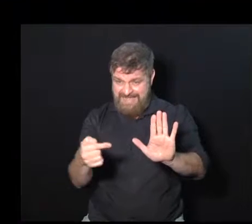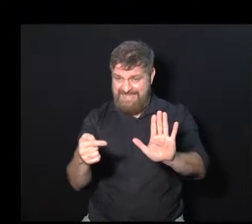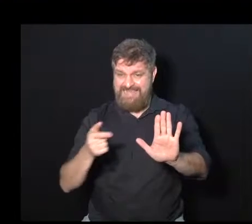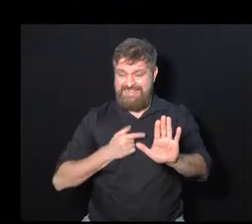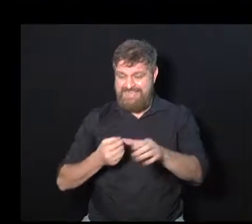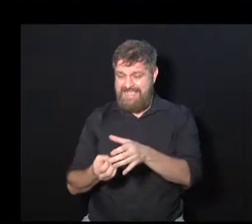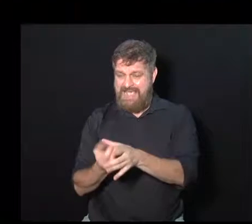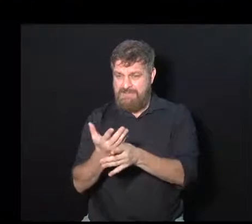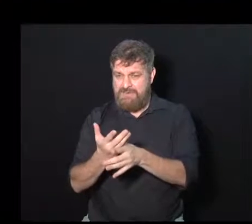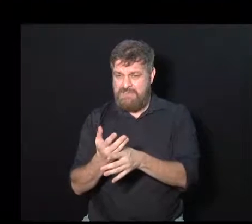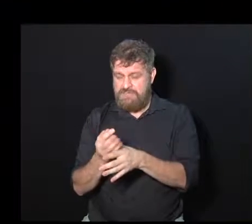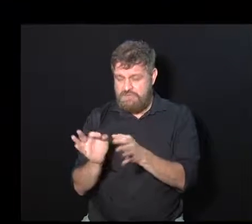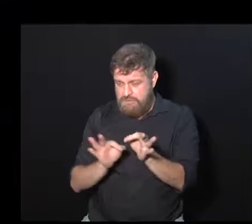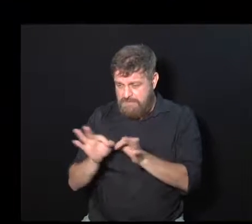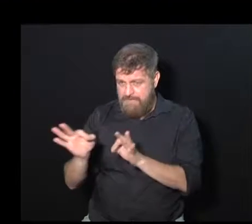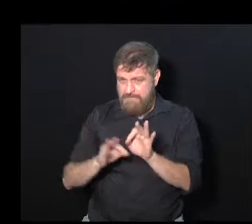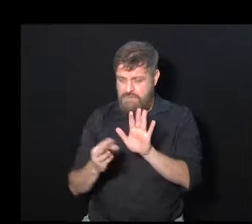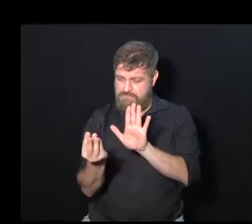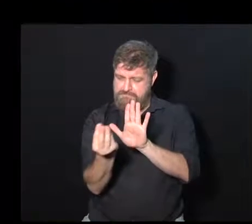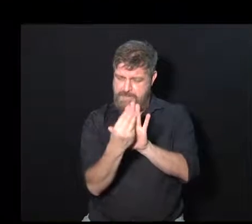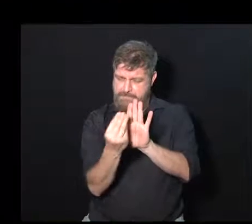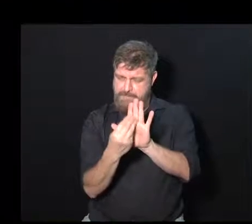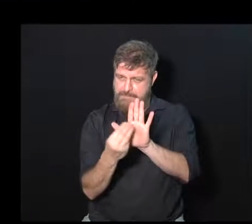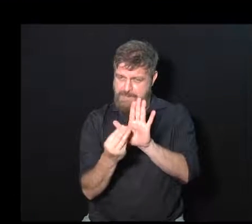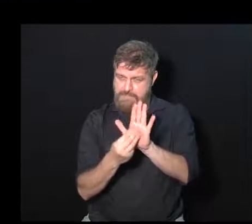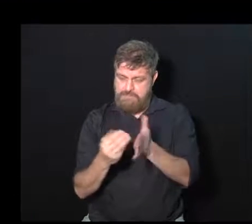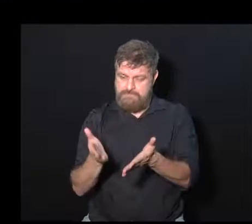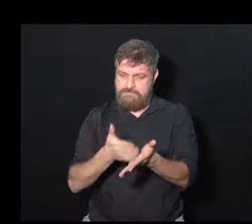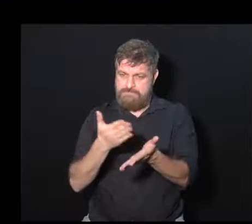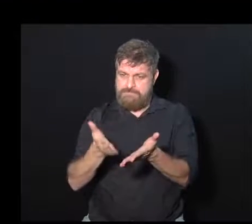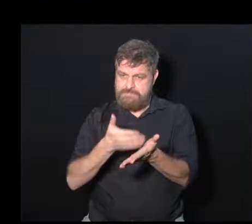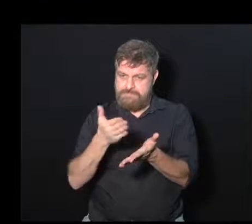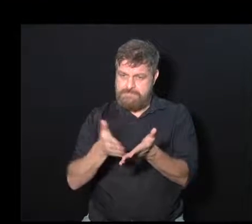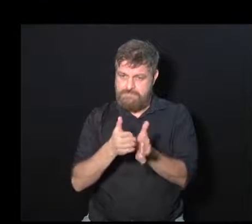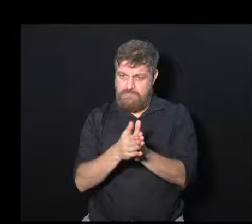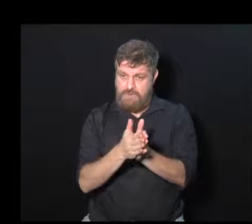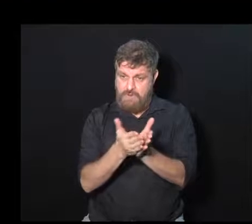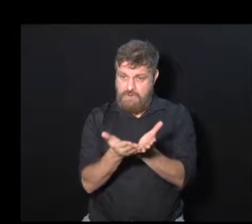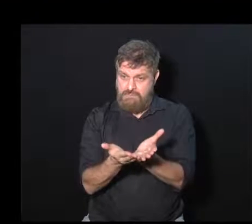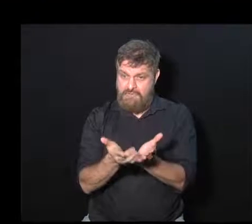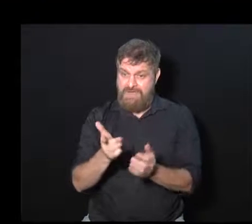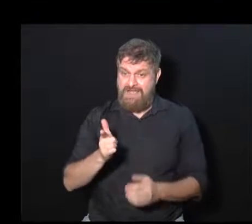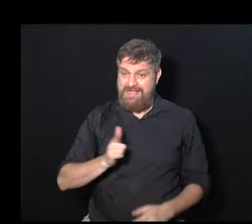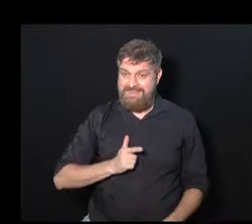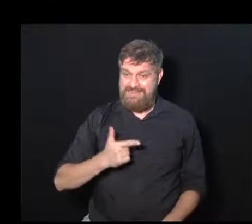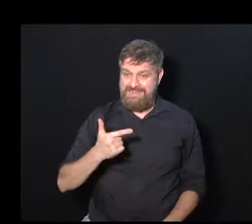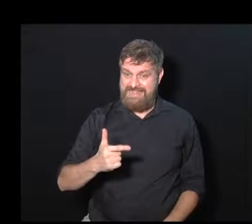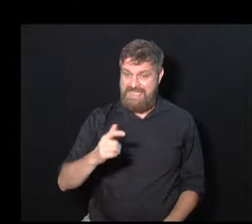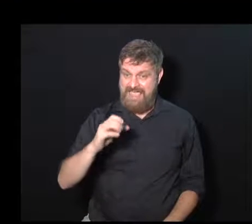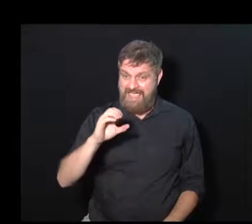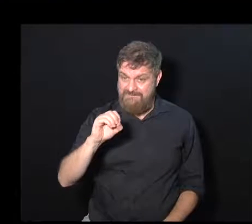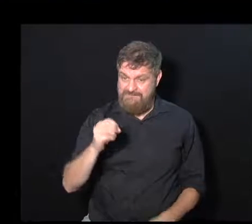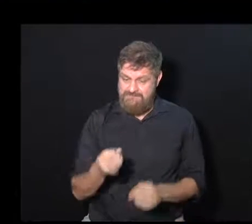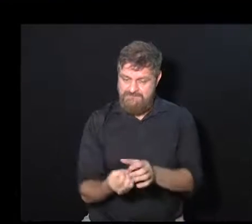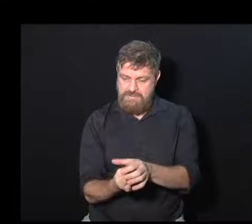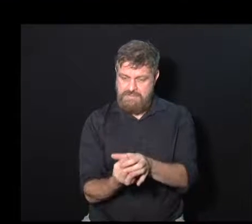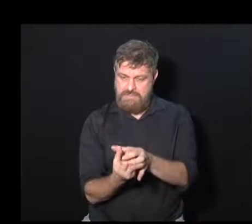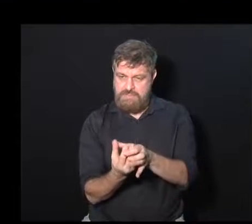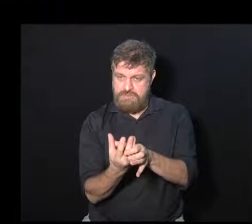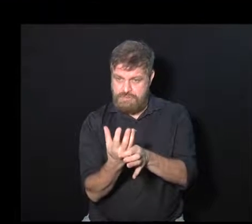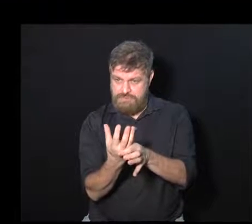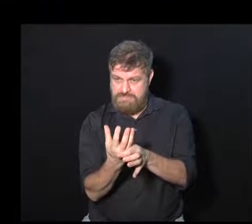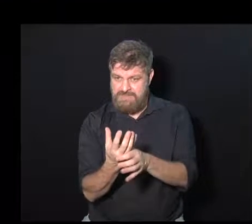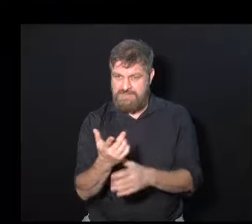gente confeccionou uma cartilha com 20 plantas medicinais. Então, a gente tem